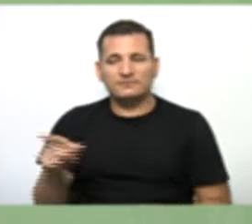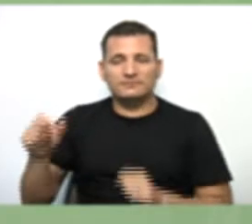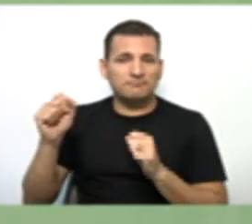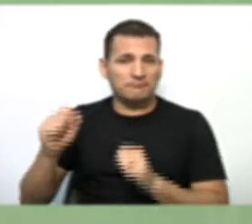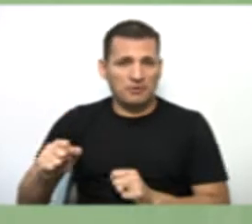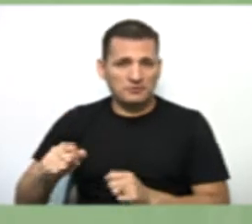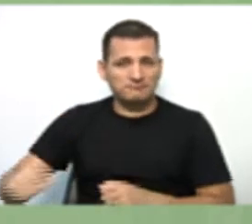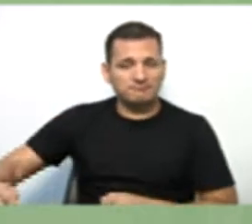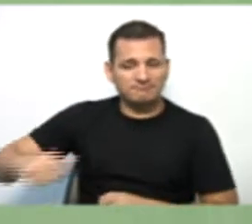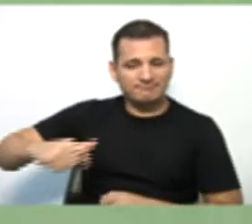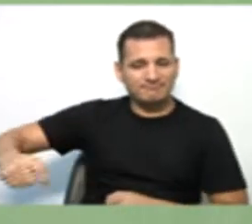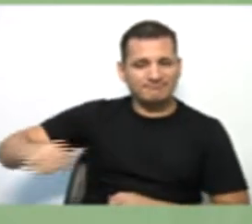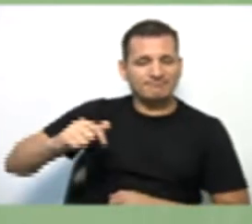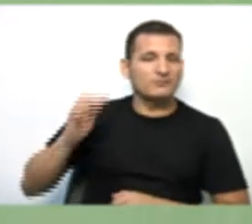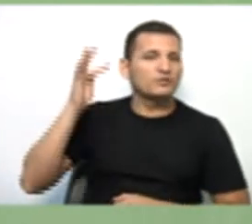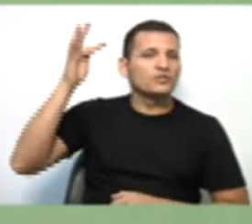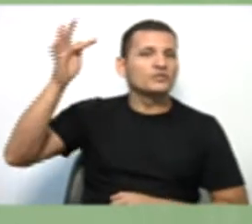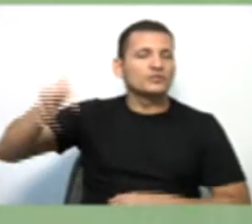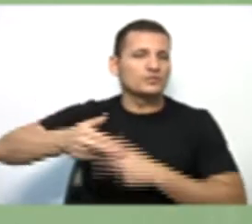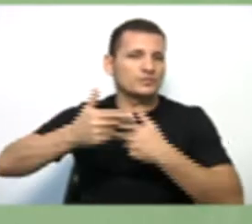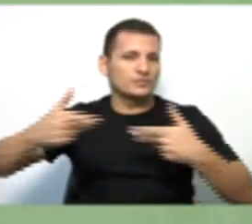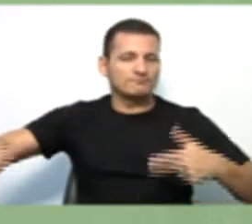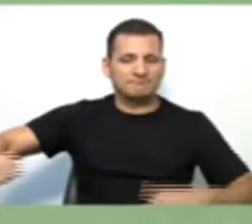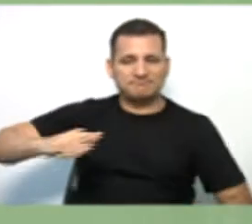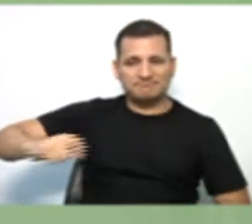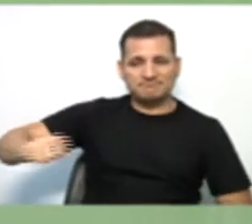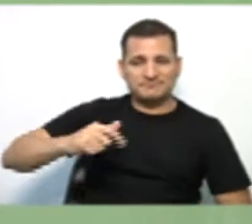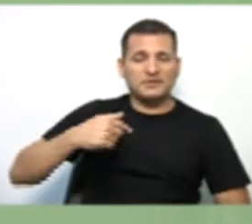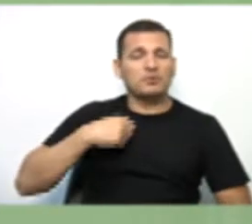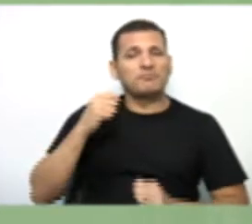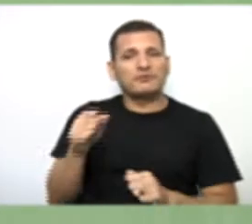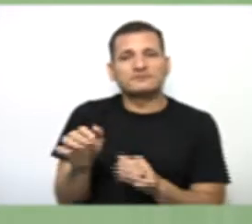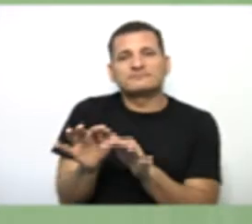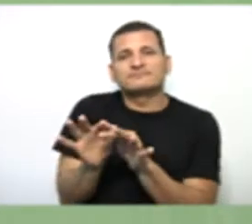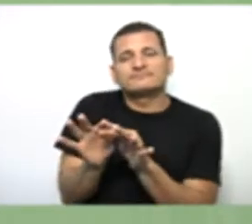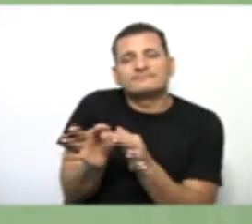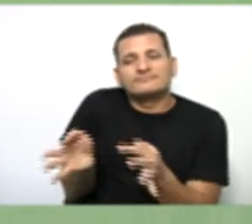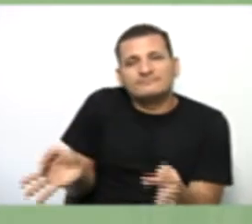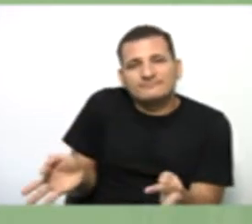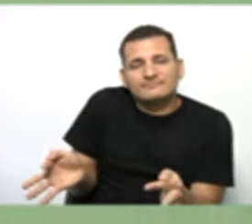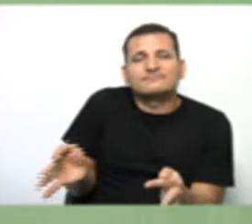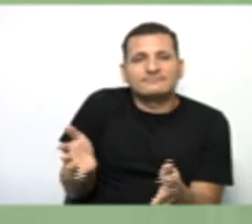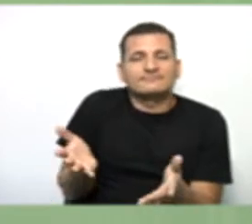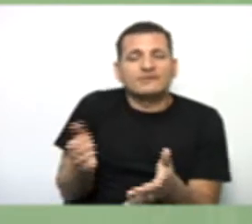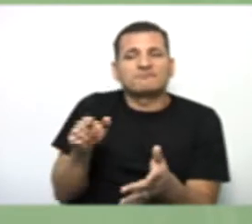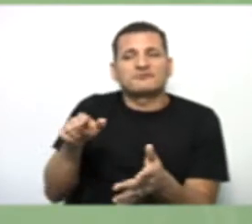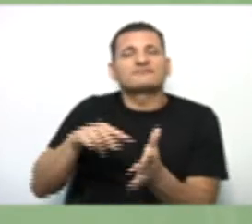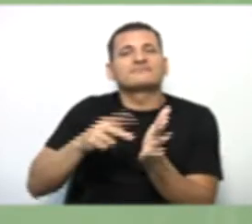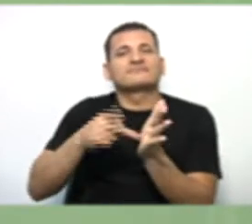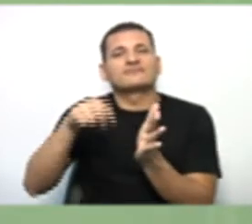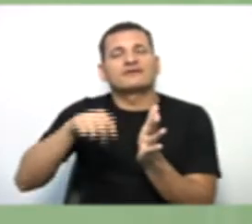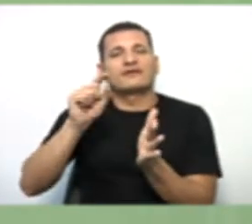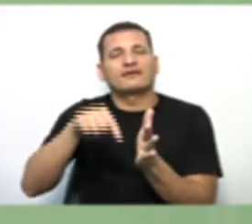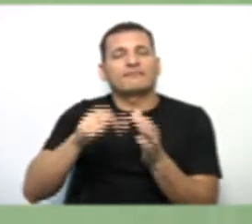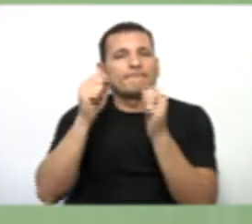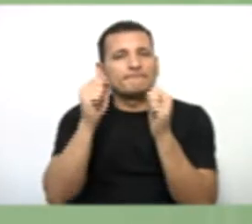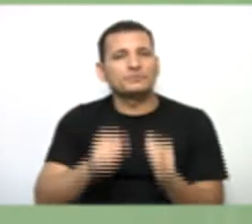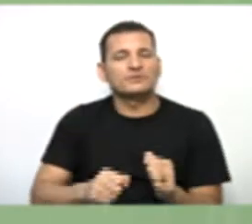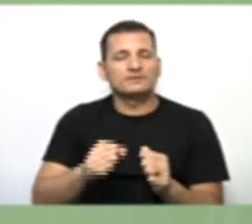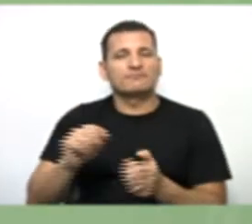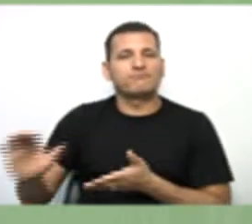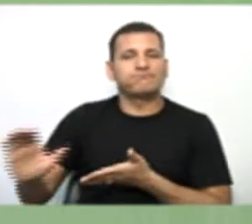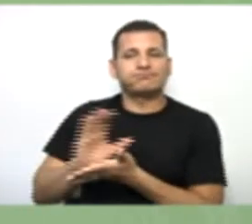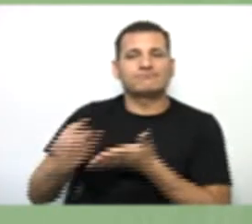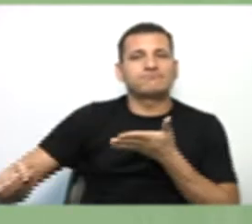outras coisas futuras, não é, outros benefícios futuros, eu posso acabar cedendo alguma coisa. Então isso se chama o quê? Poder de recompensa. Ele